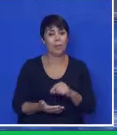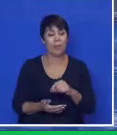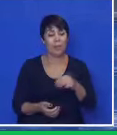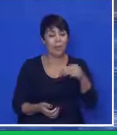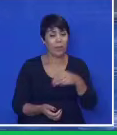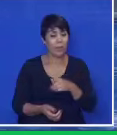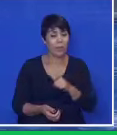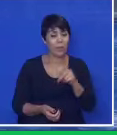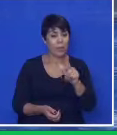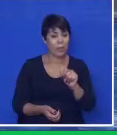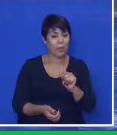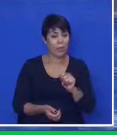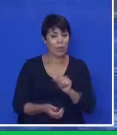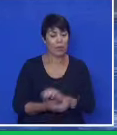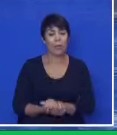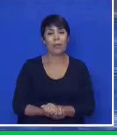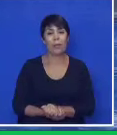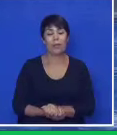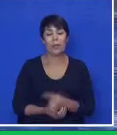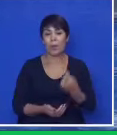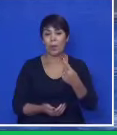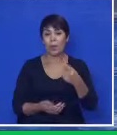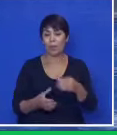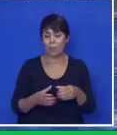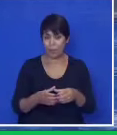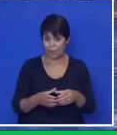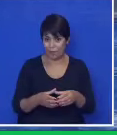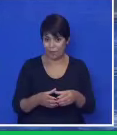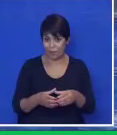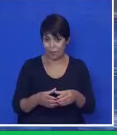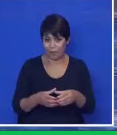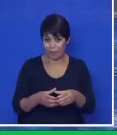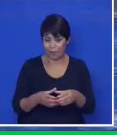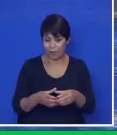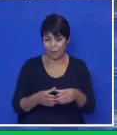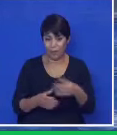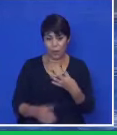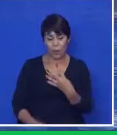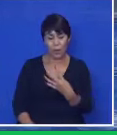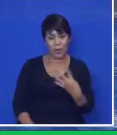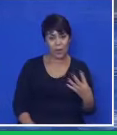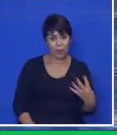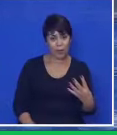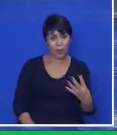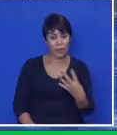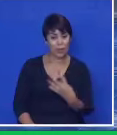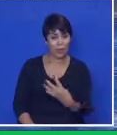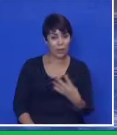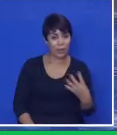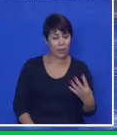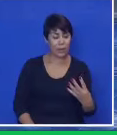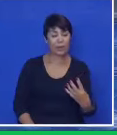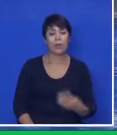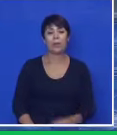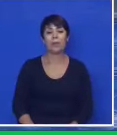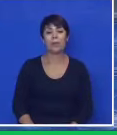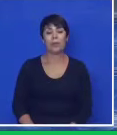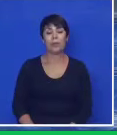Sorteio da Mega Sena. Primeiro número na tela. Bola marrom 44.